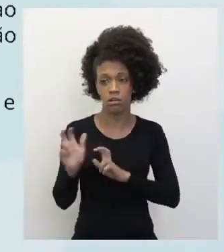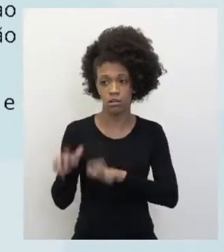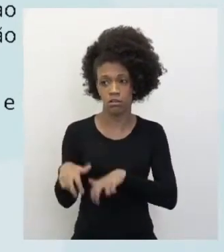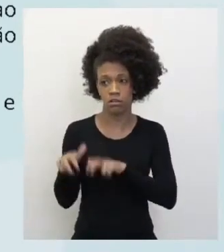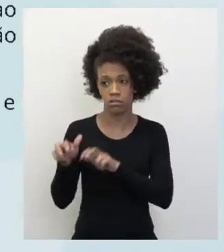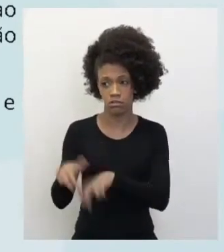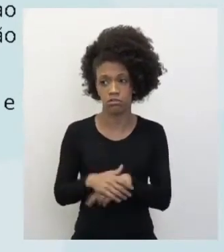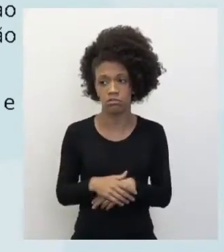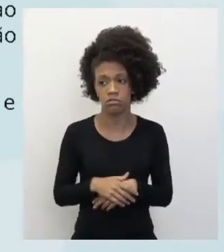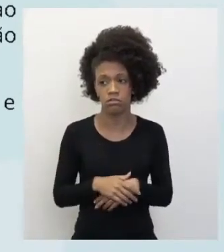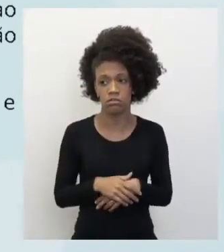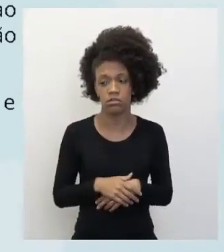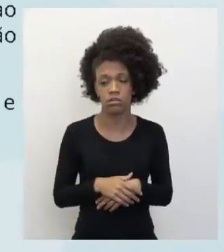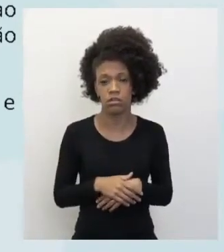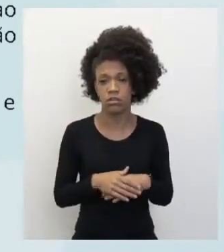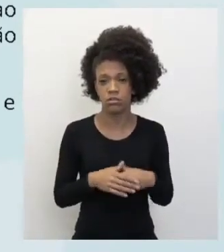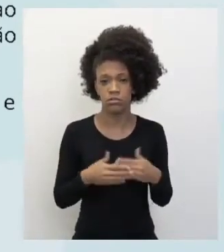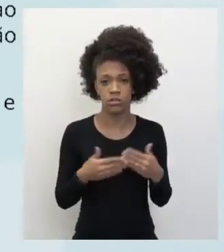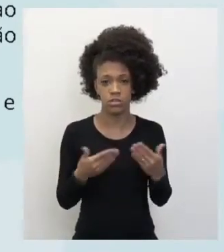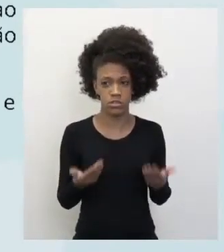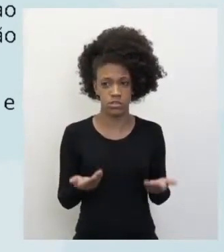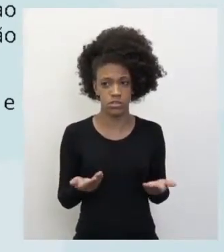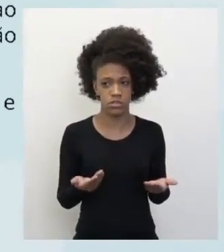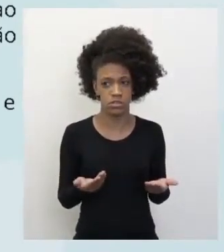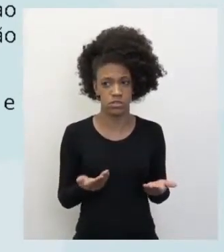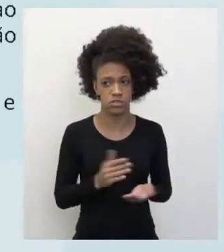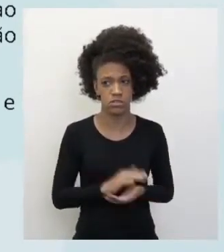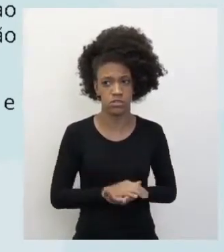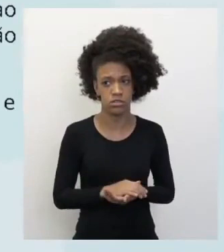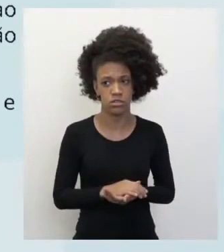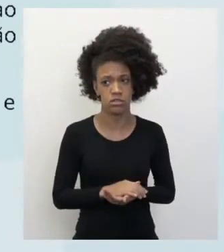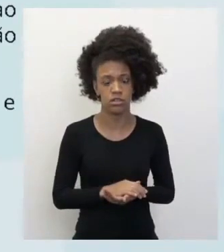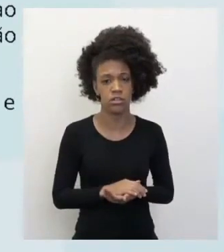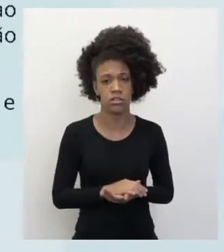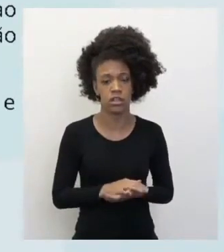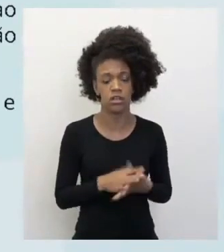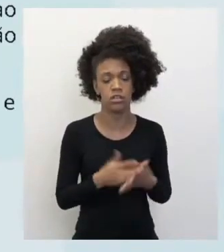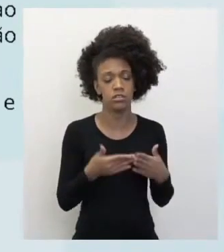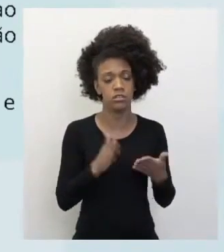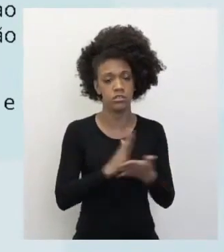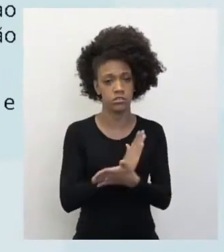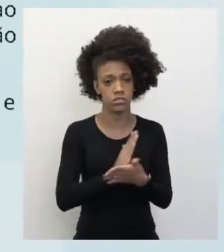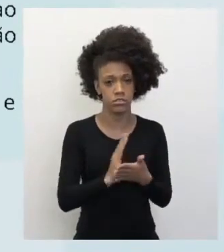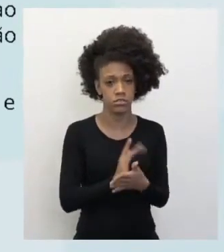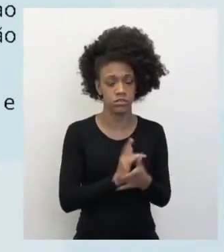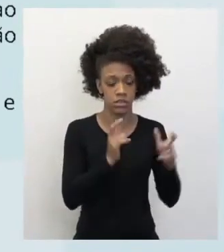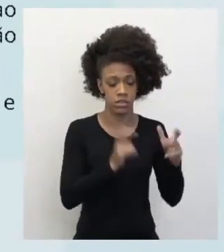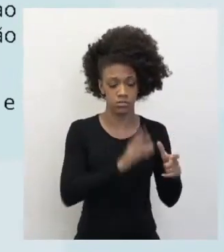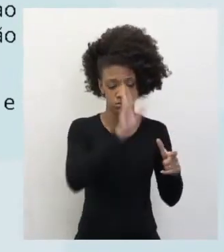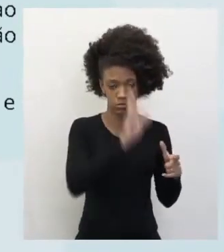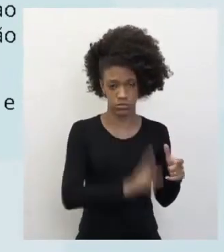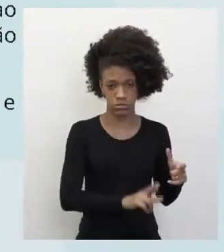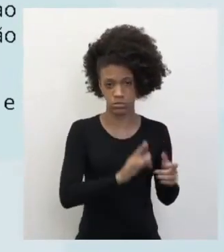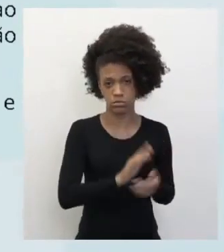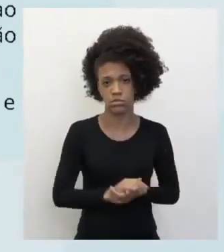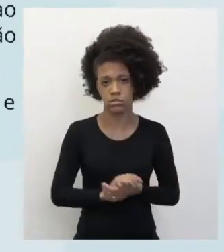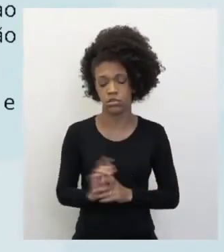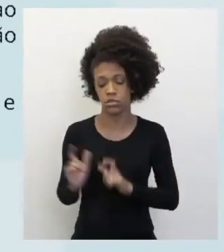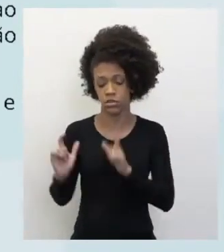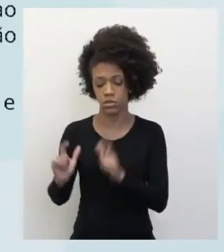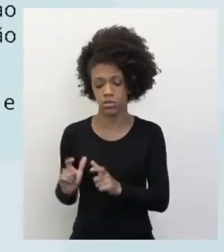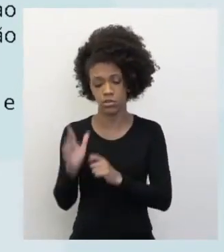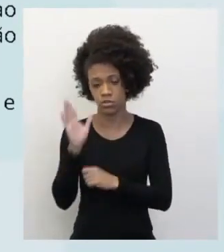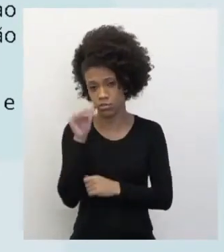terras cultiváveis de um feudo estavam divididas em duas áreas, um manso senhorial e um manso